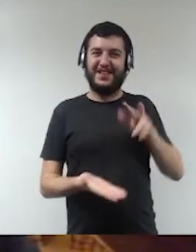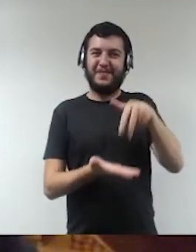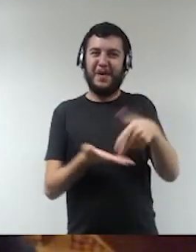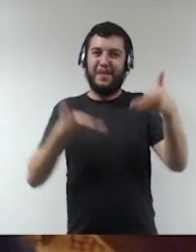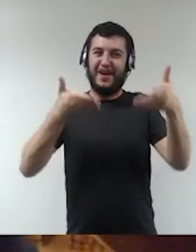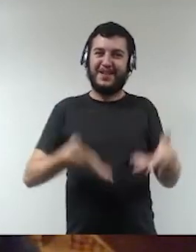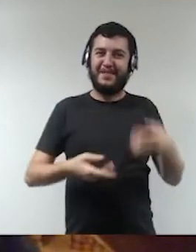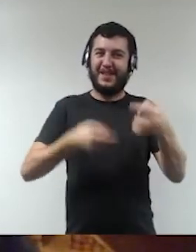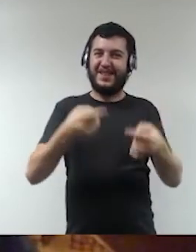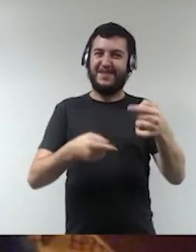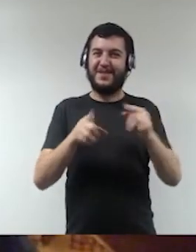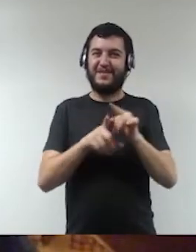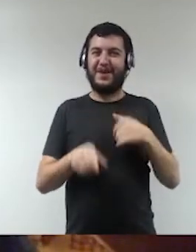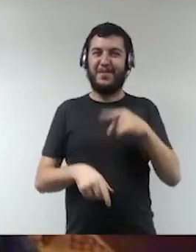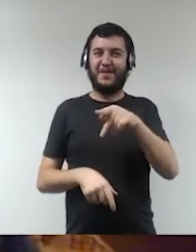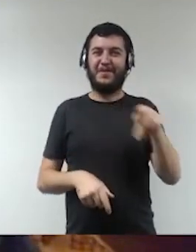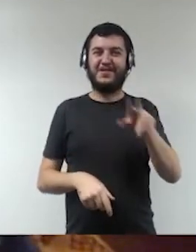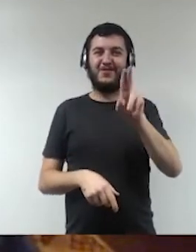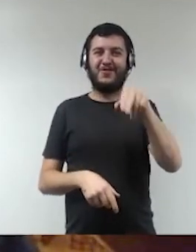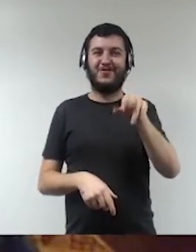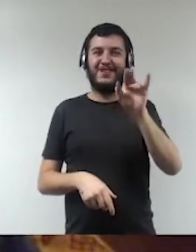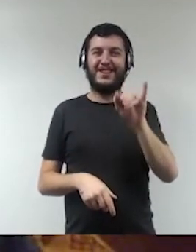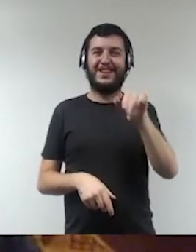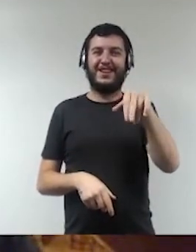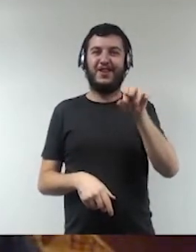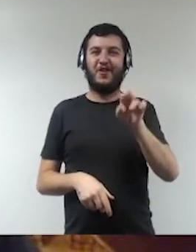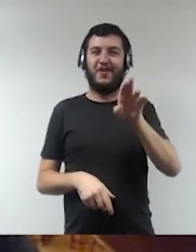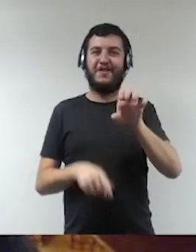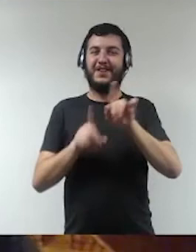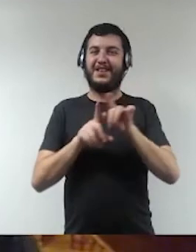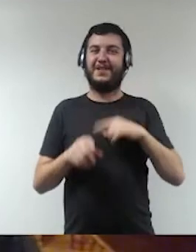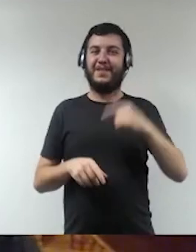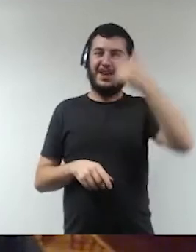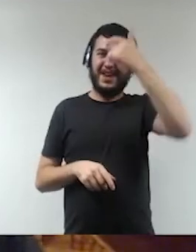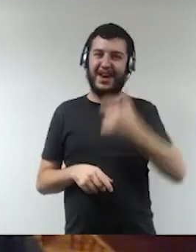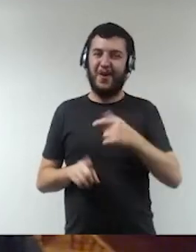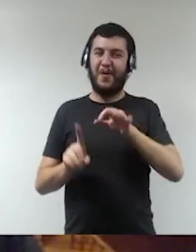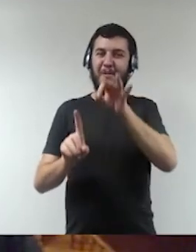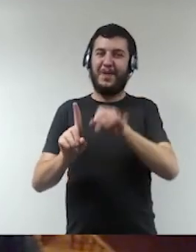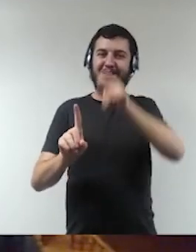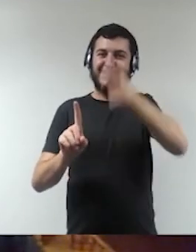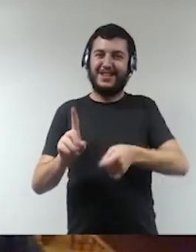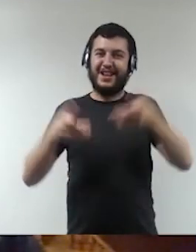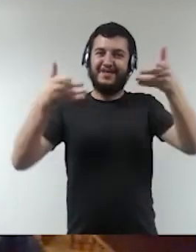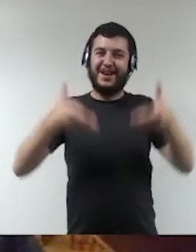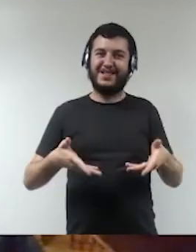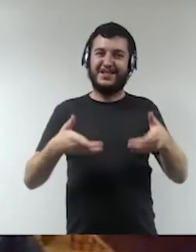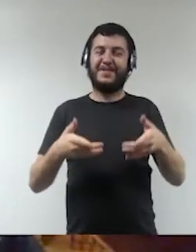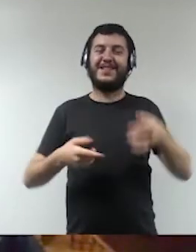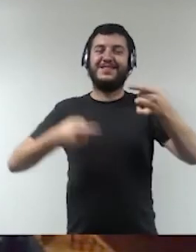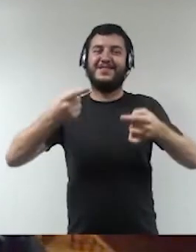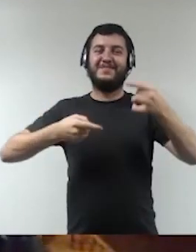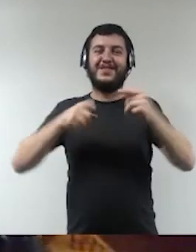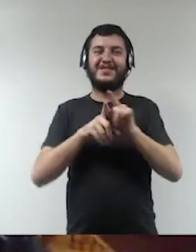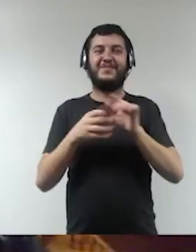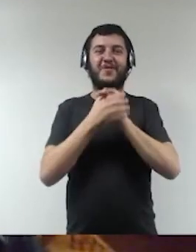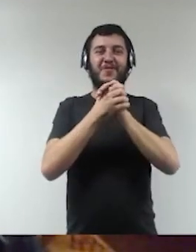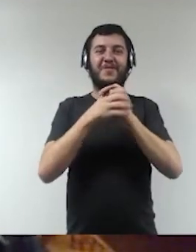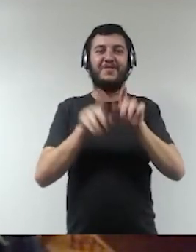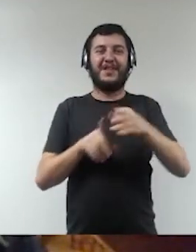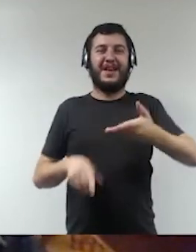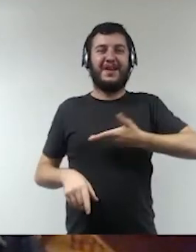como professora da Uninove e como magistrada, poder participar desse painel. Cumprimento os meus colegas